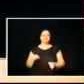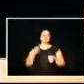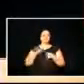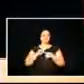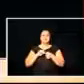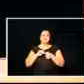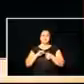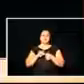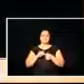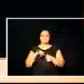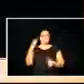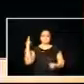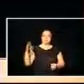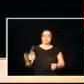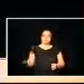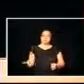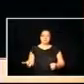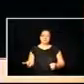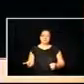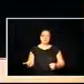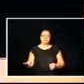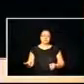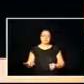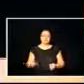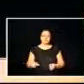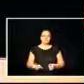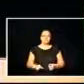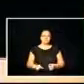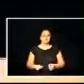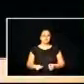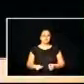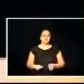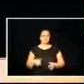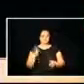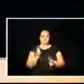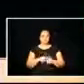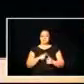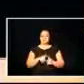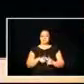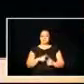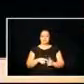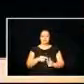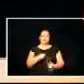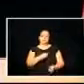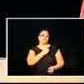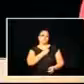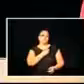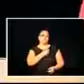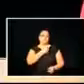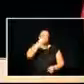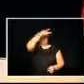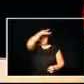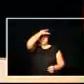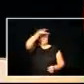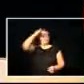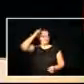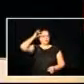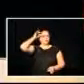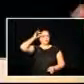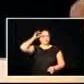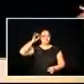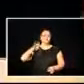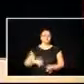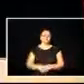pedra, expor pessoas, vida de pessoas, e depois também não zelar